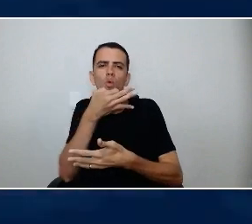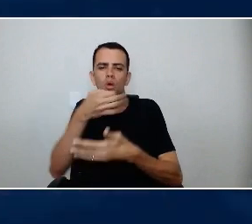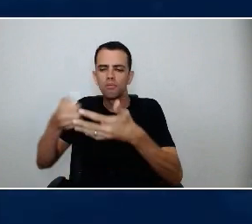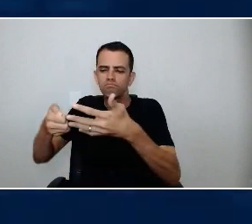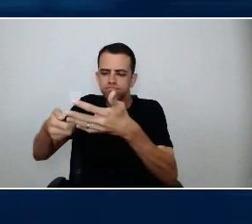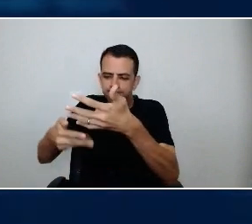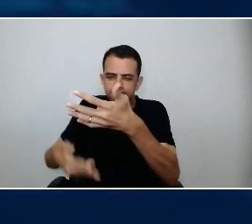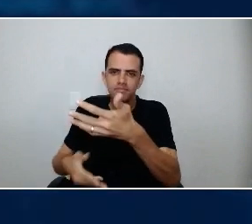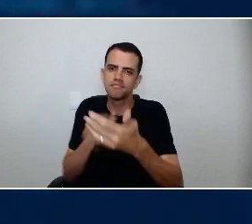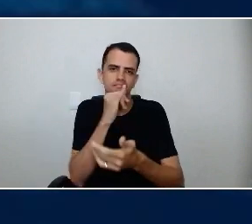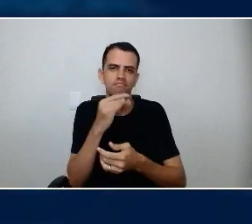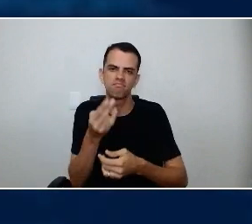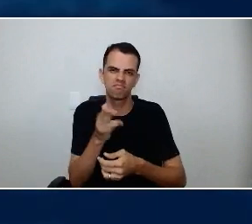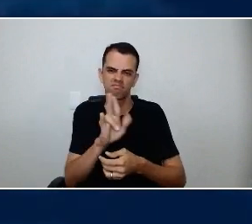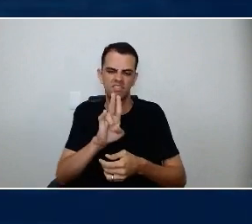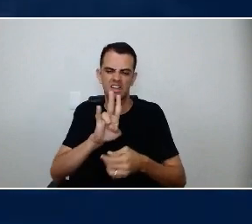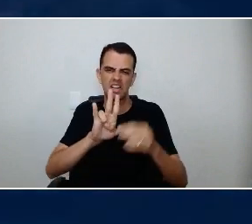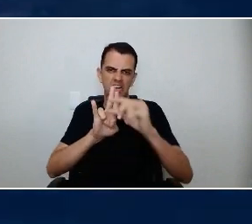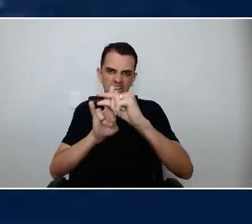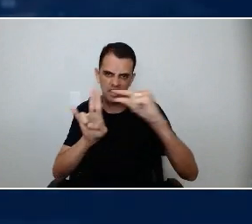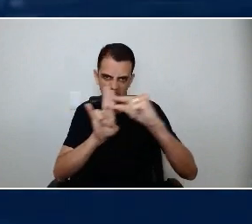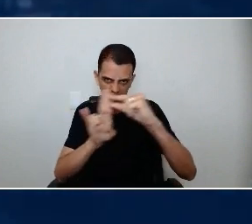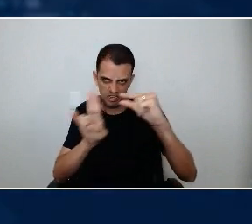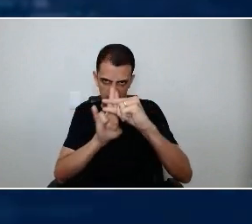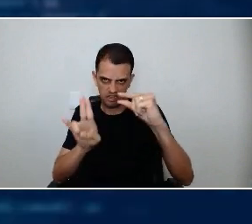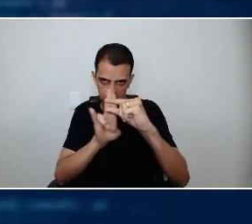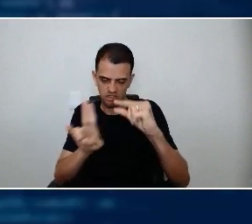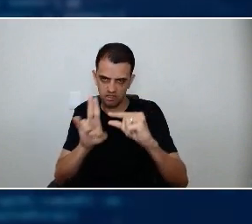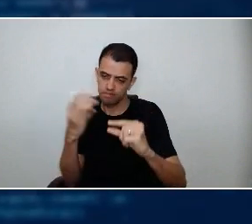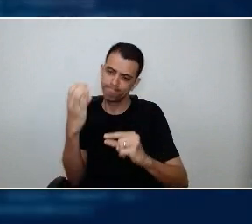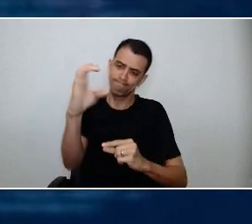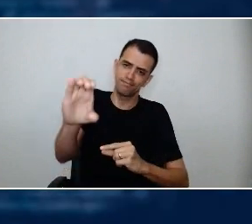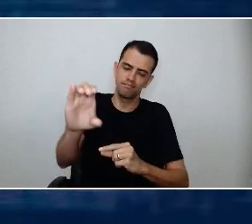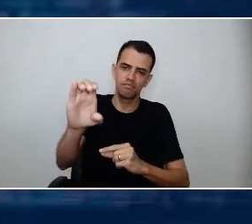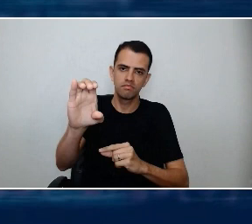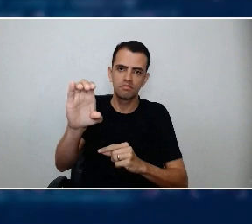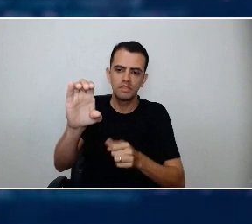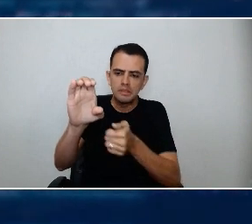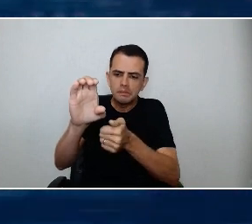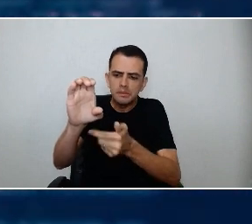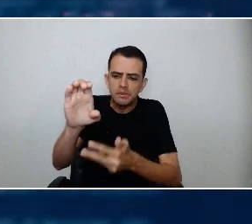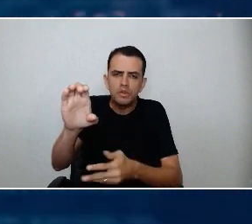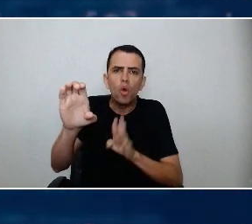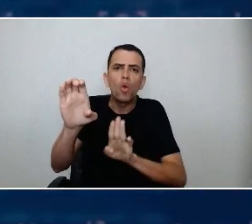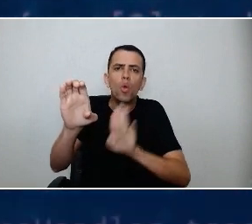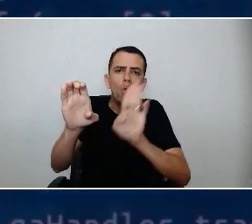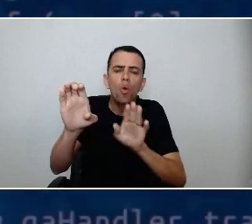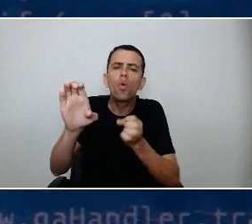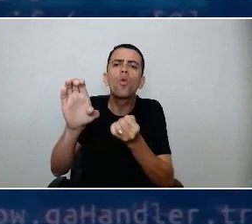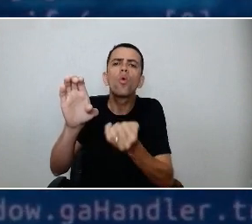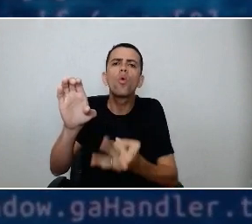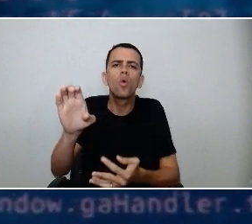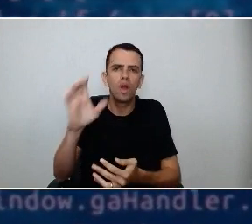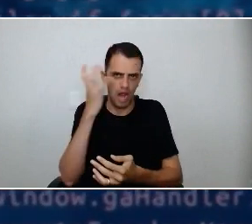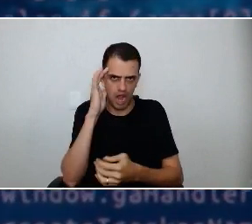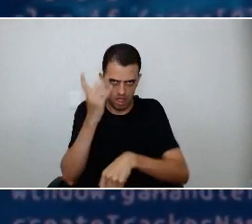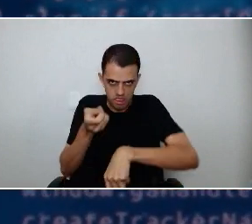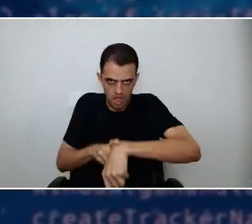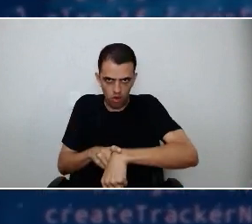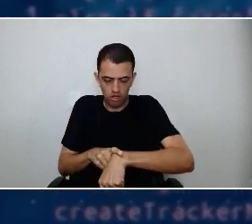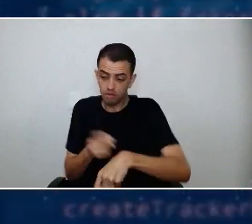LinkedIn eh você acha que eles fazem aquela contagem de quantos comentários de quantas curtidas na hora que você